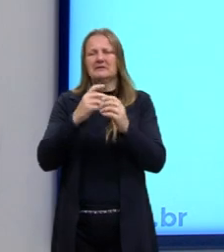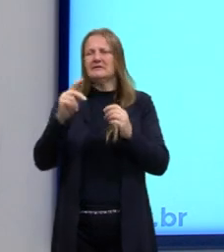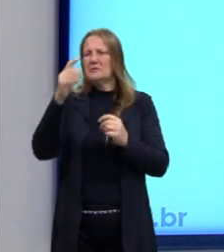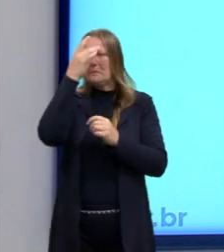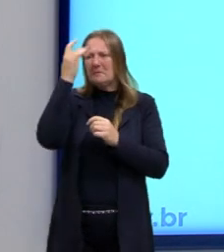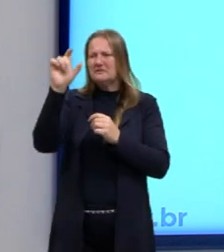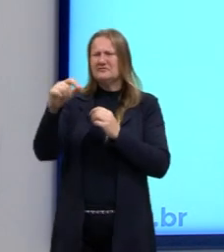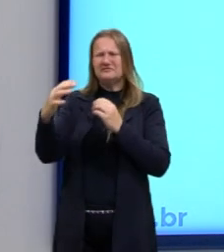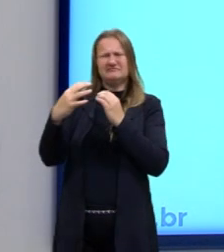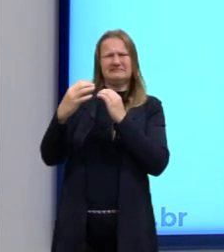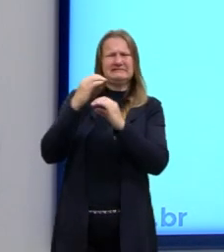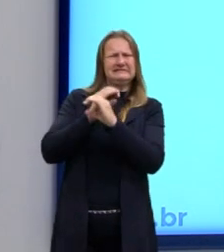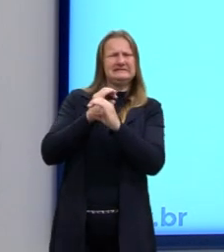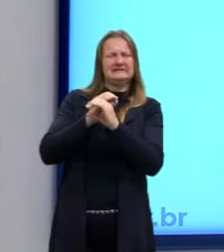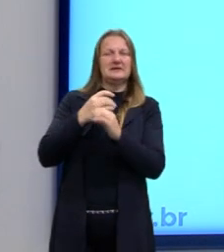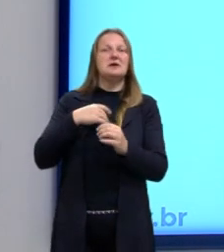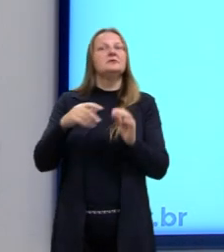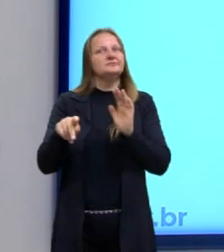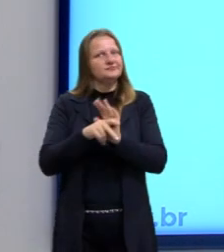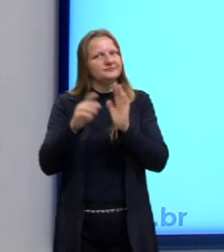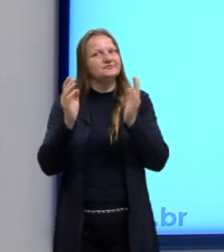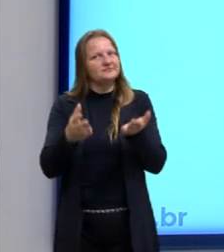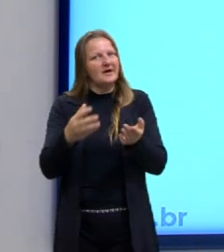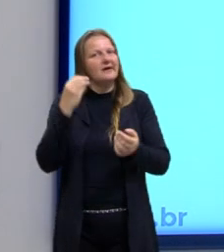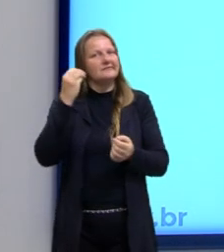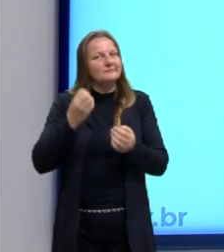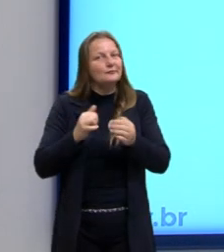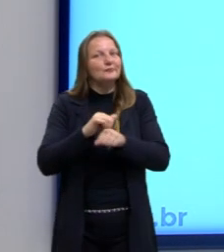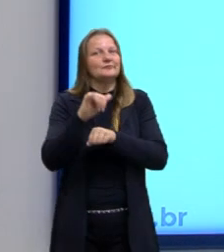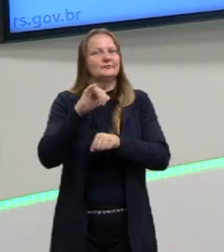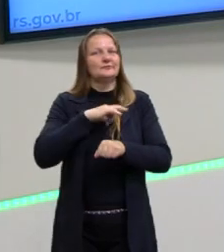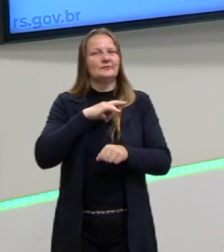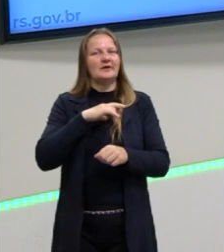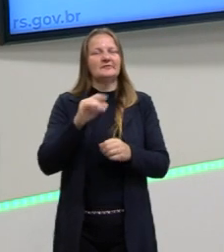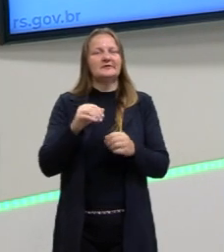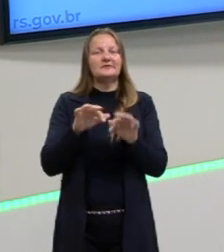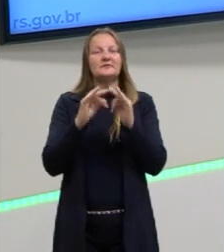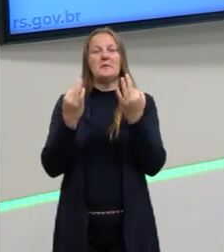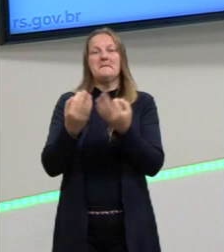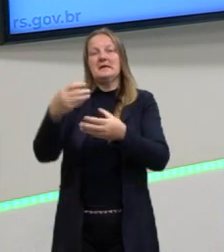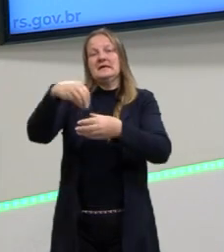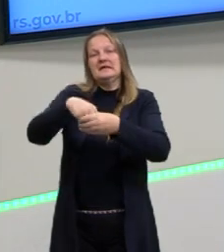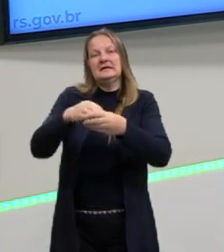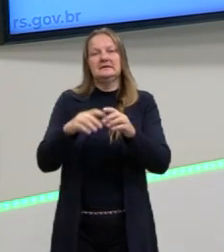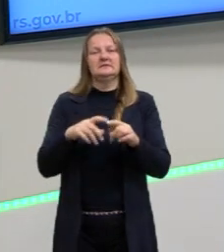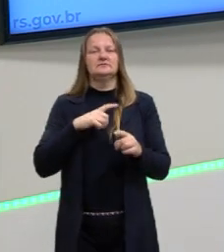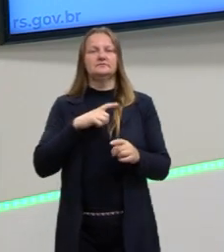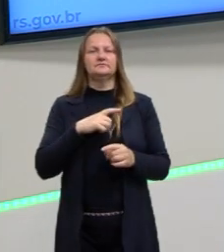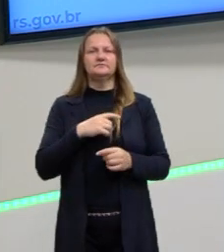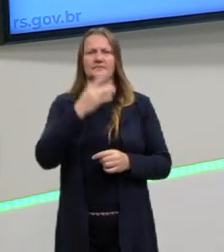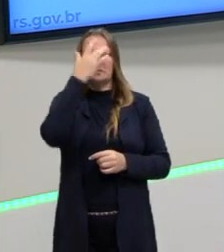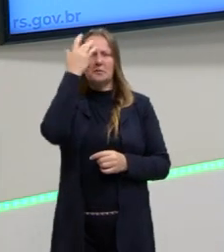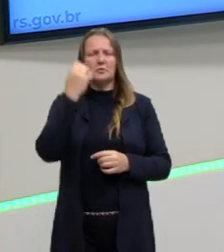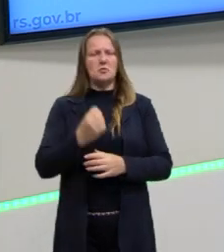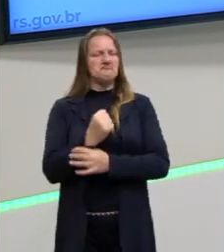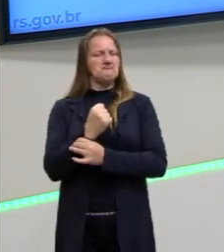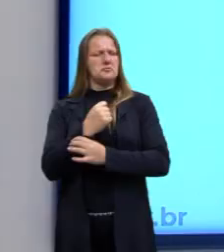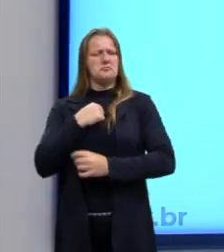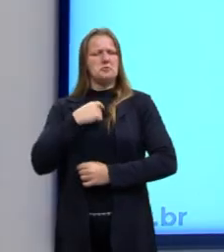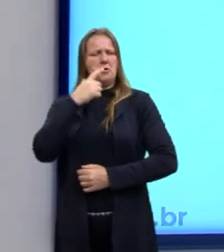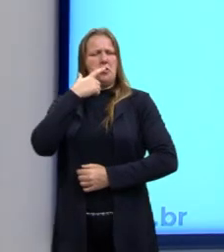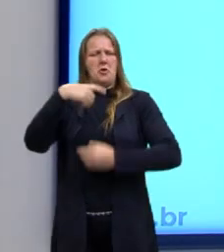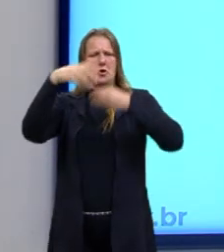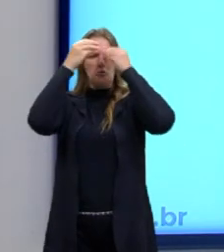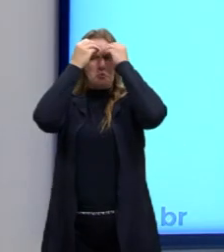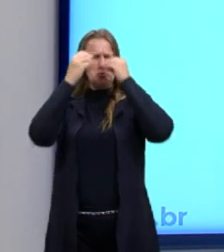aconteceu contigo comigo com muita gente aconteceu isso né a gente é uma situação familiar Ou você é daquelas pessoas seguras com sua linguagem